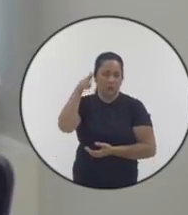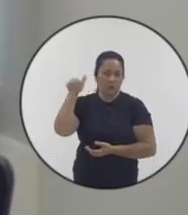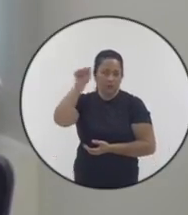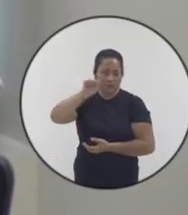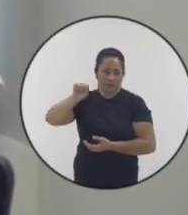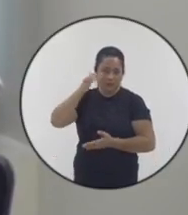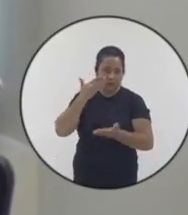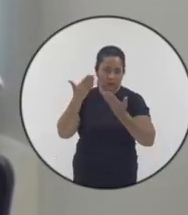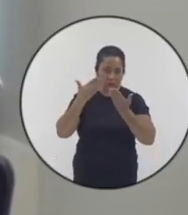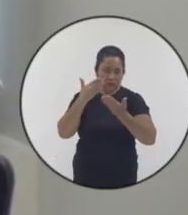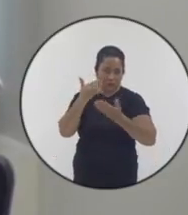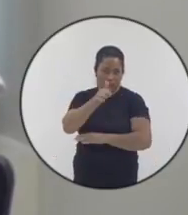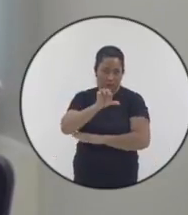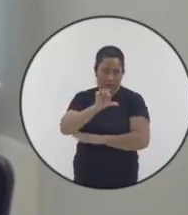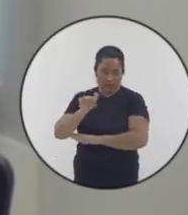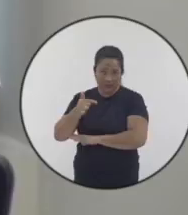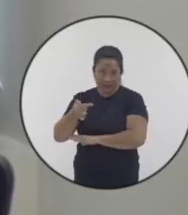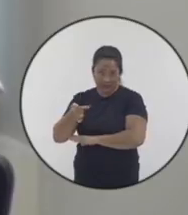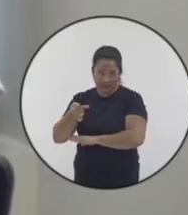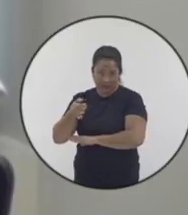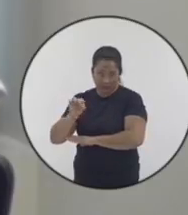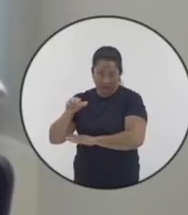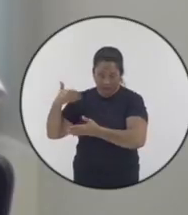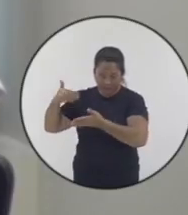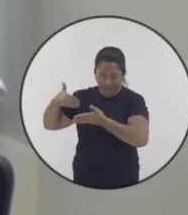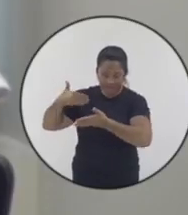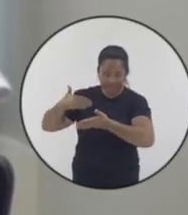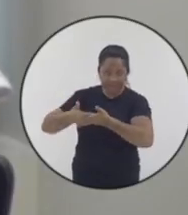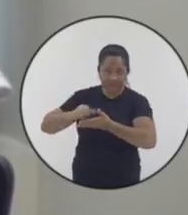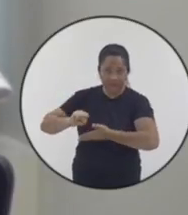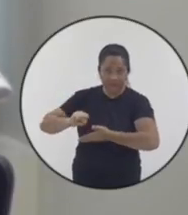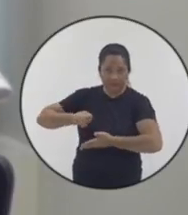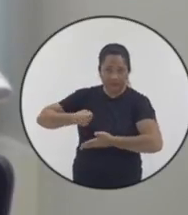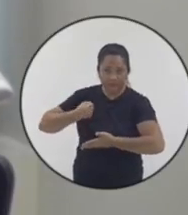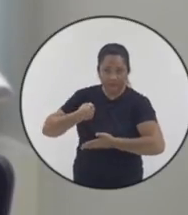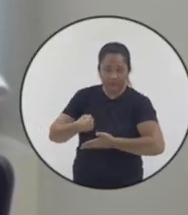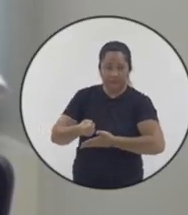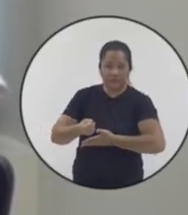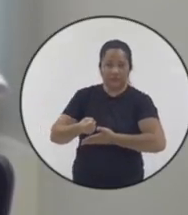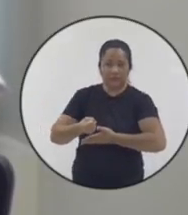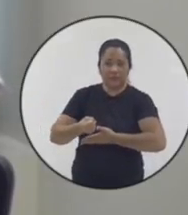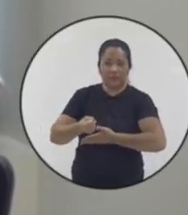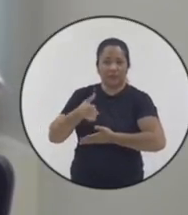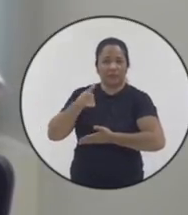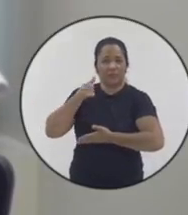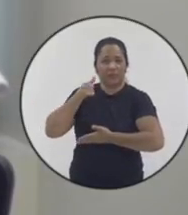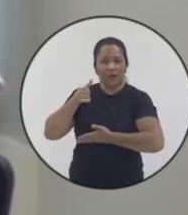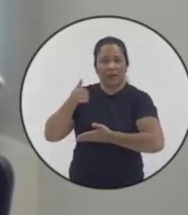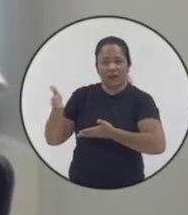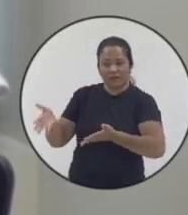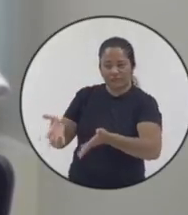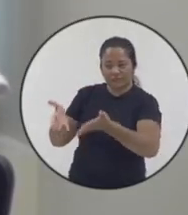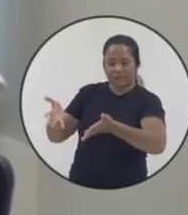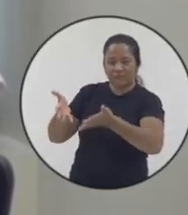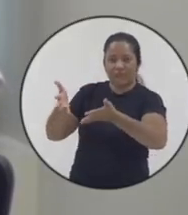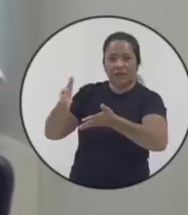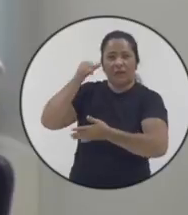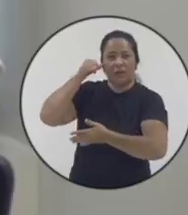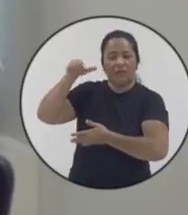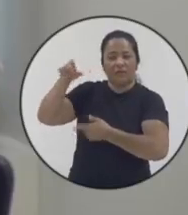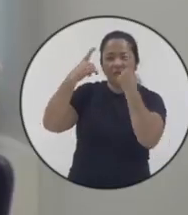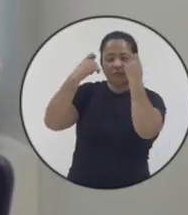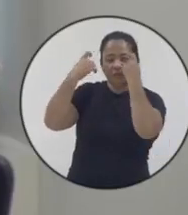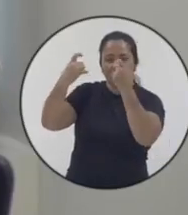de 70, já fizeram esforços no sentido de tirar da marginalidade vidas e experiências que